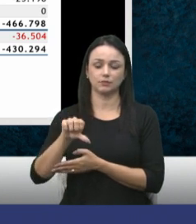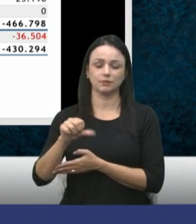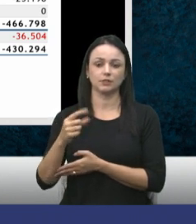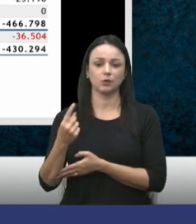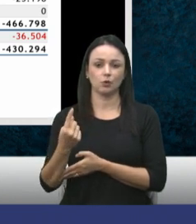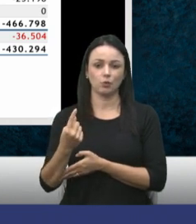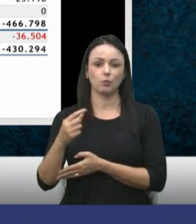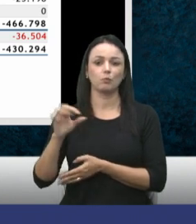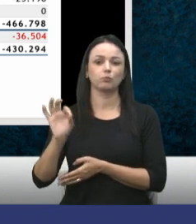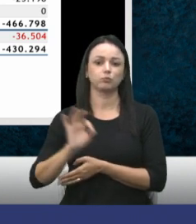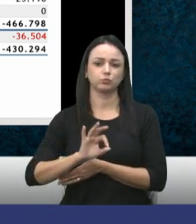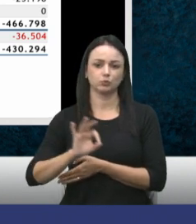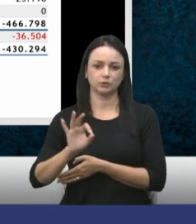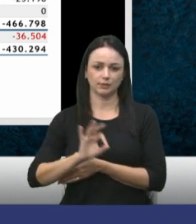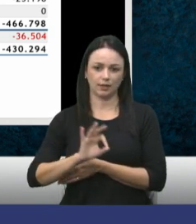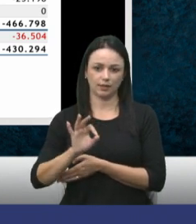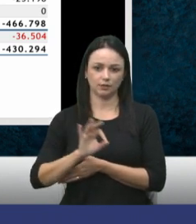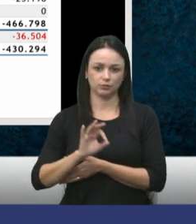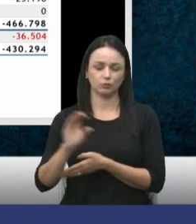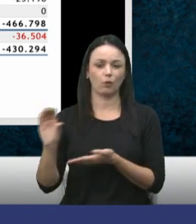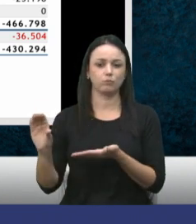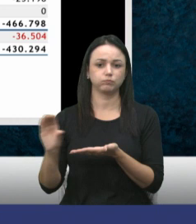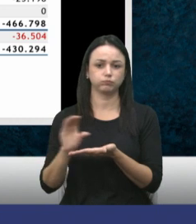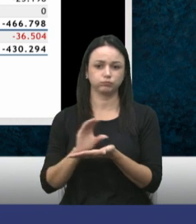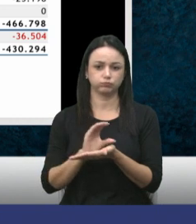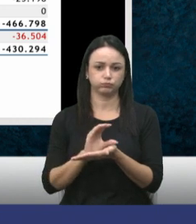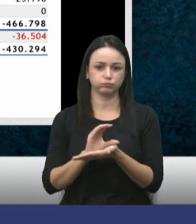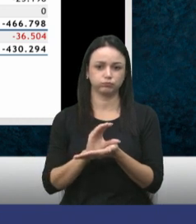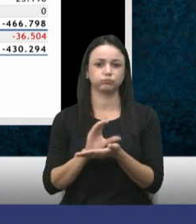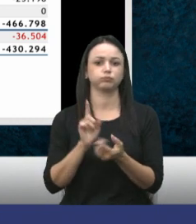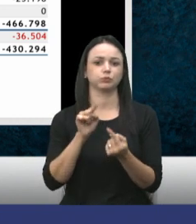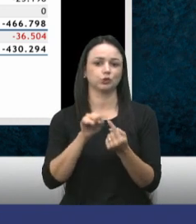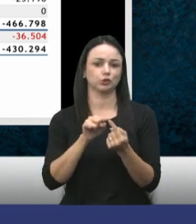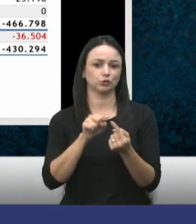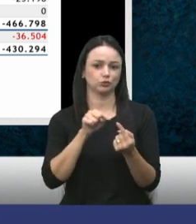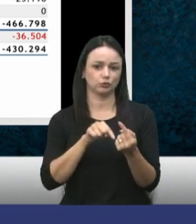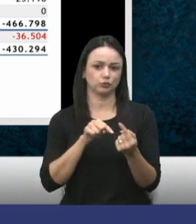33,91% da receita prevista, que é de R$